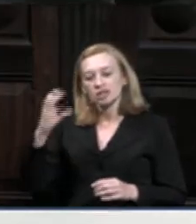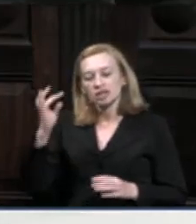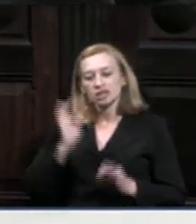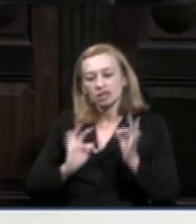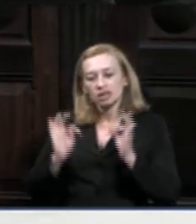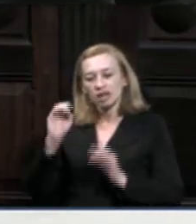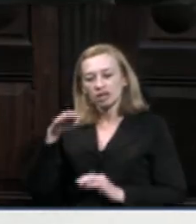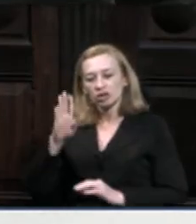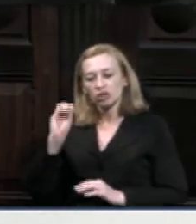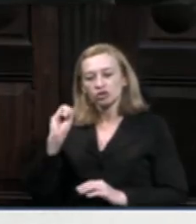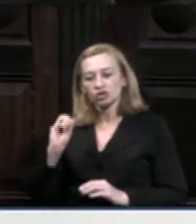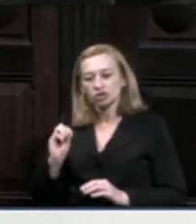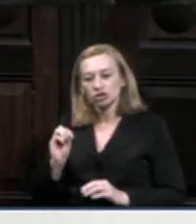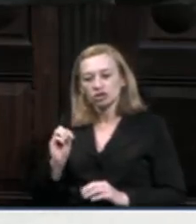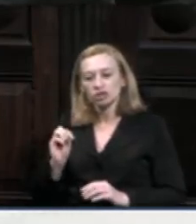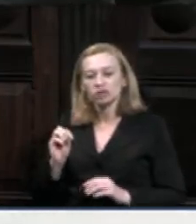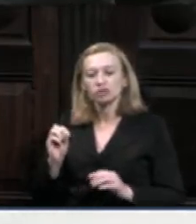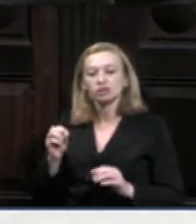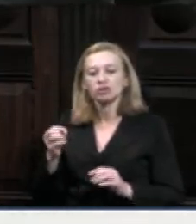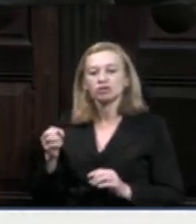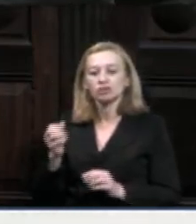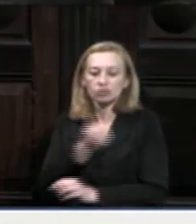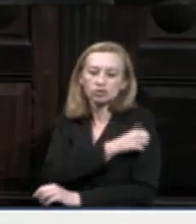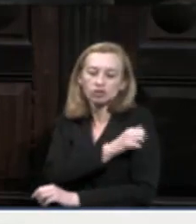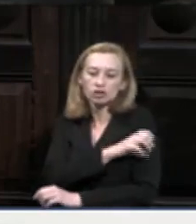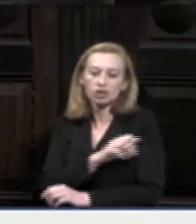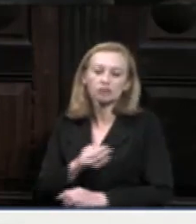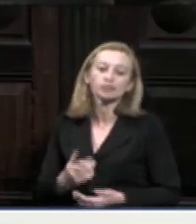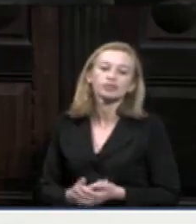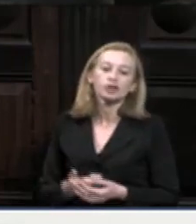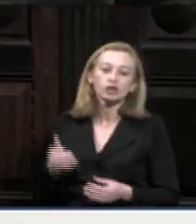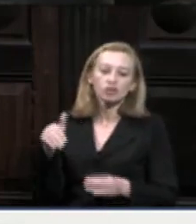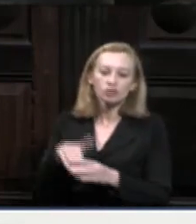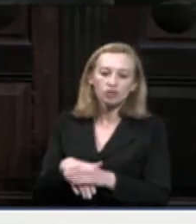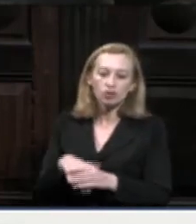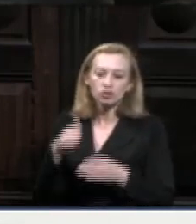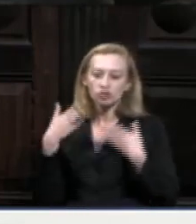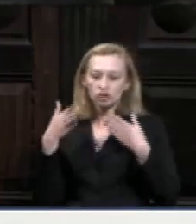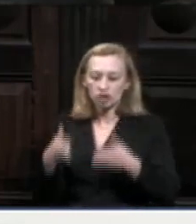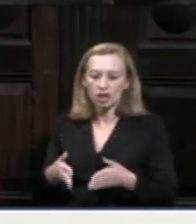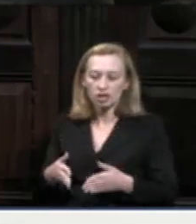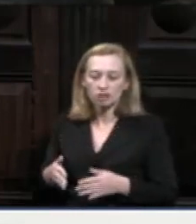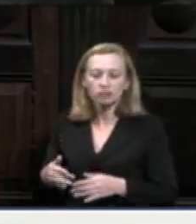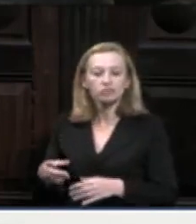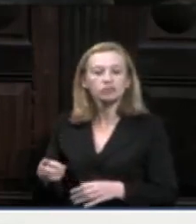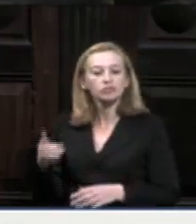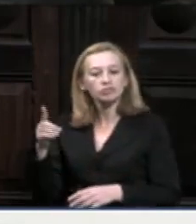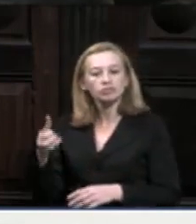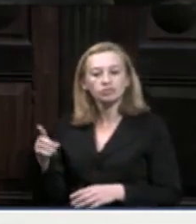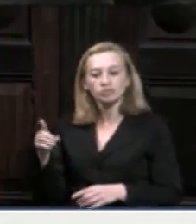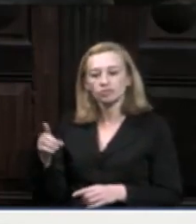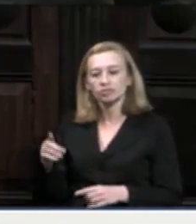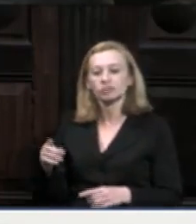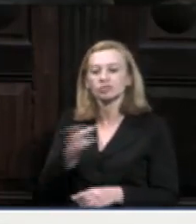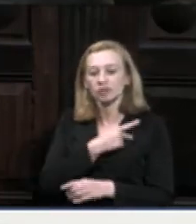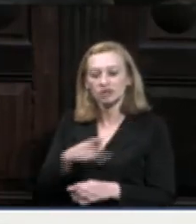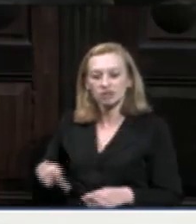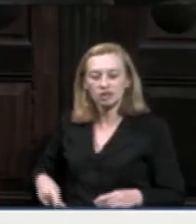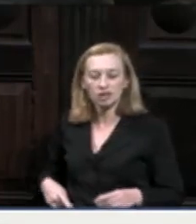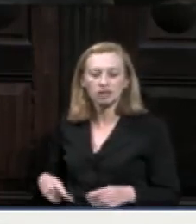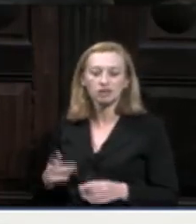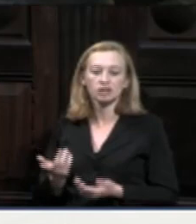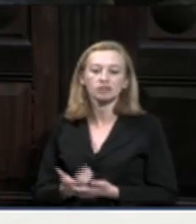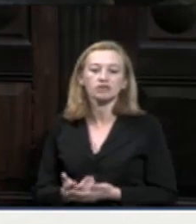Portanto, a escolha do presidente pelo voto direto, o empoderamento do Conselho Superior, enfim, faz parte de um debate mais amplo